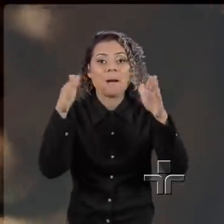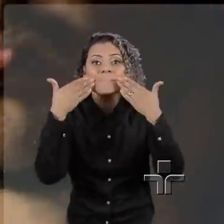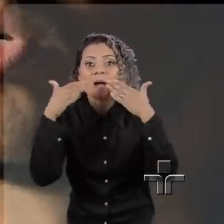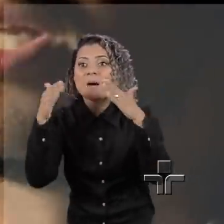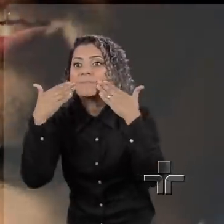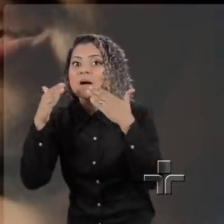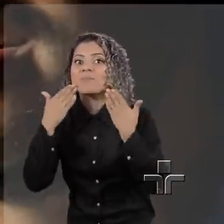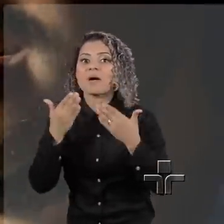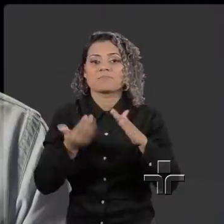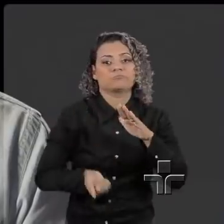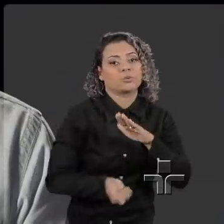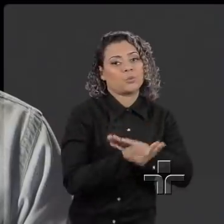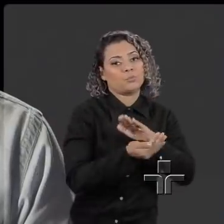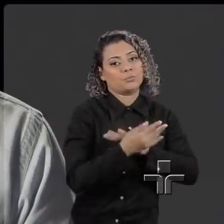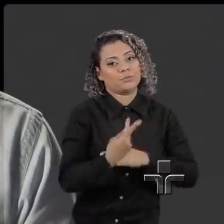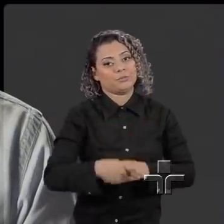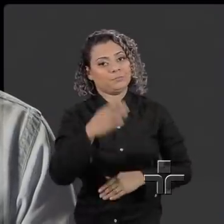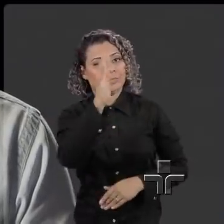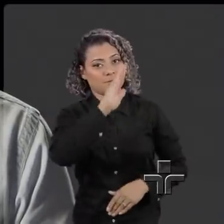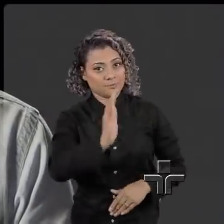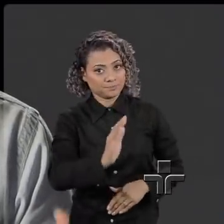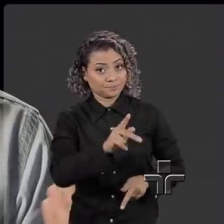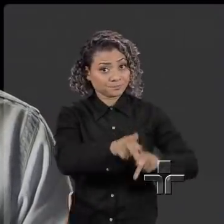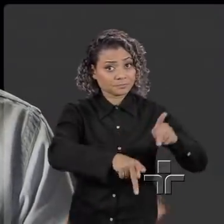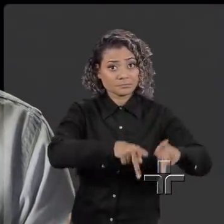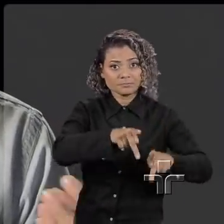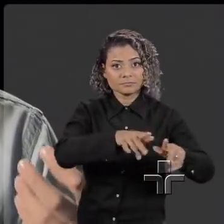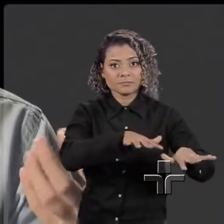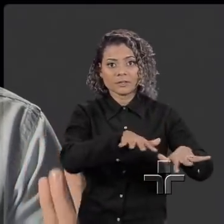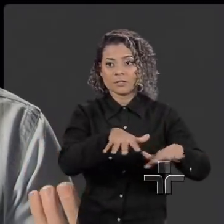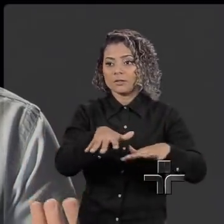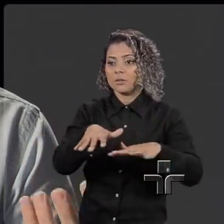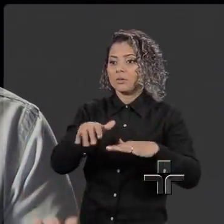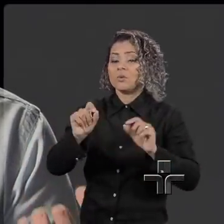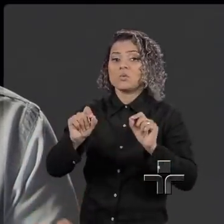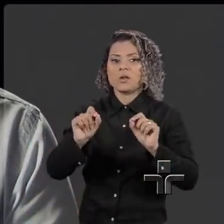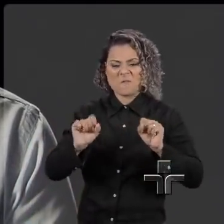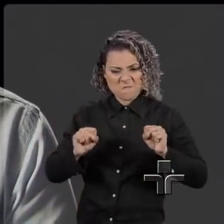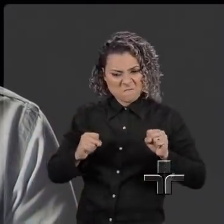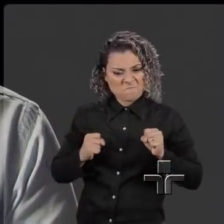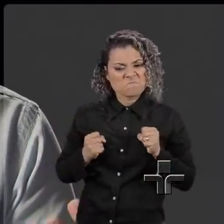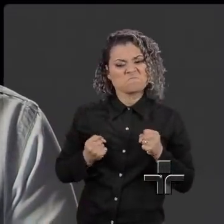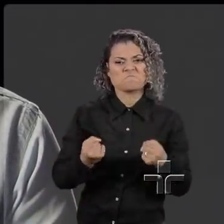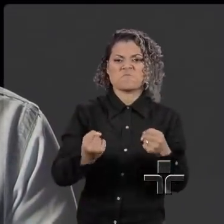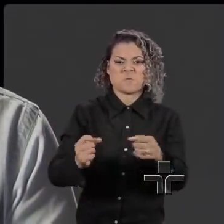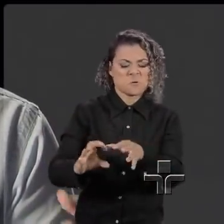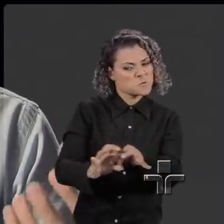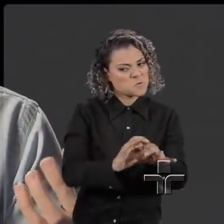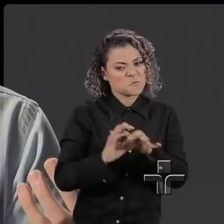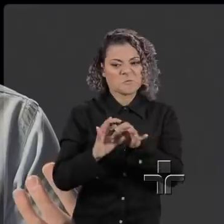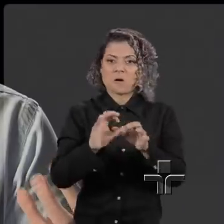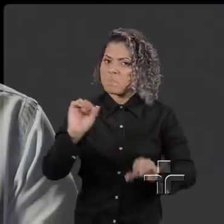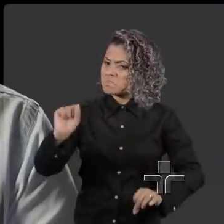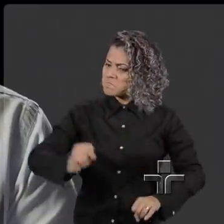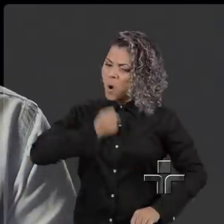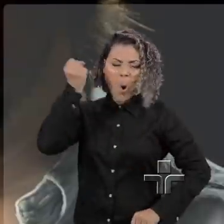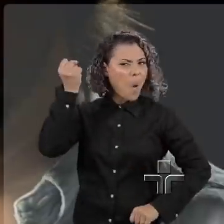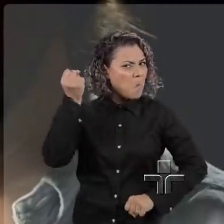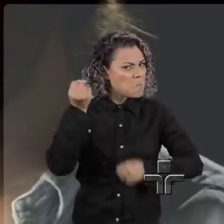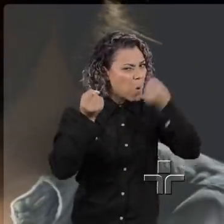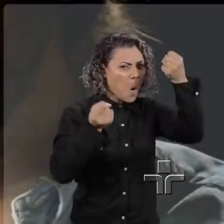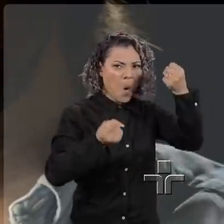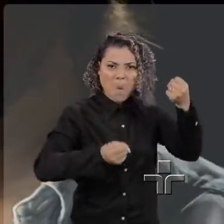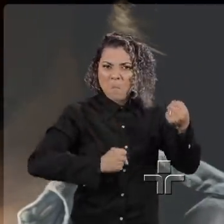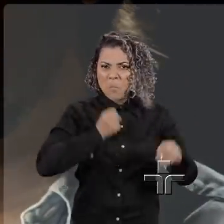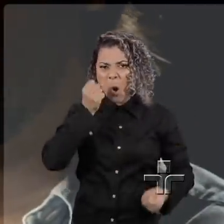tamanho da corrupção brasileira, a população pegou o que já tinha um pouco, mas fortaleceu ainda mais a revolta, a rejeição ou